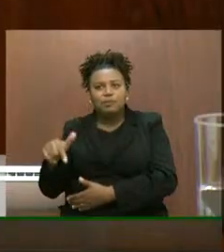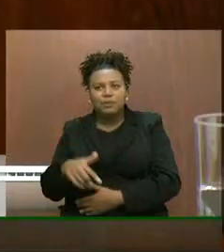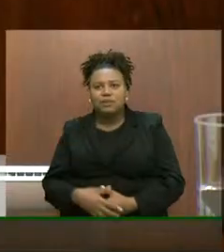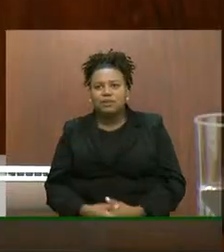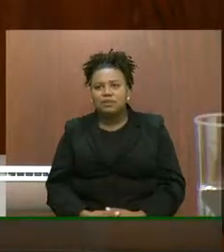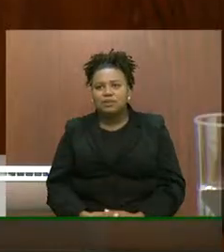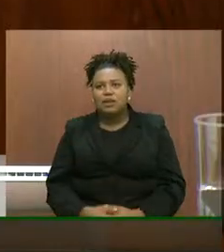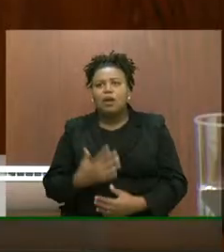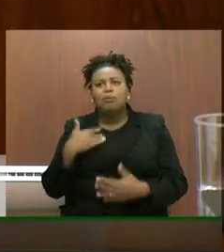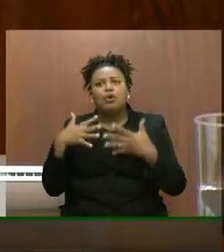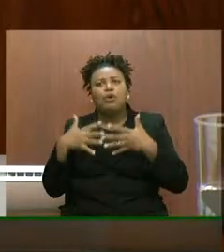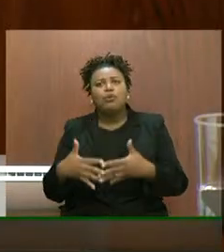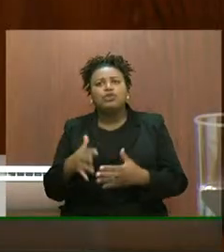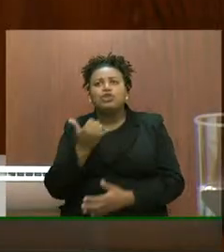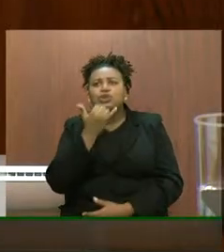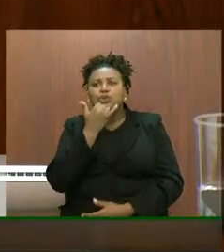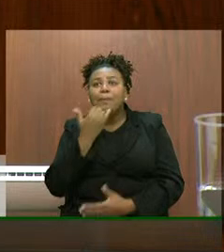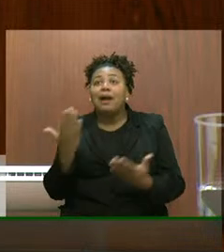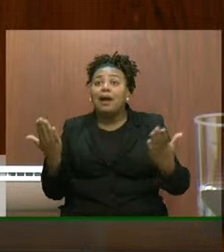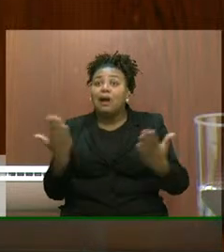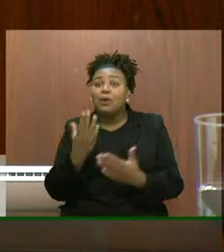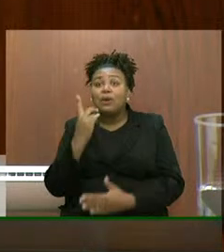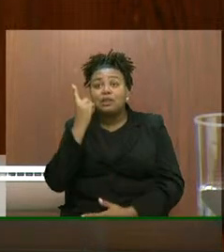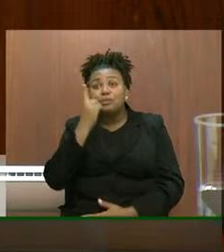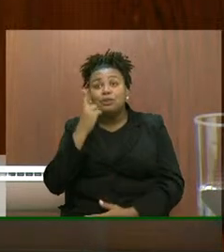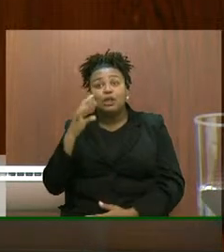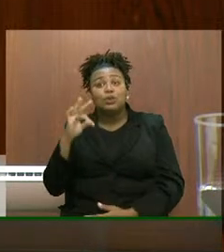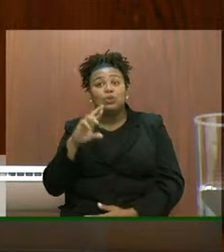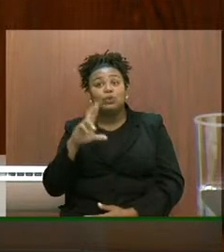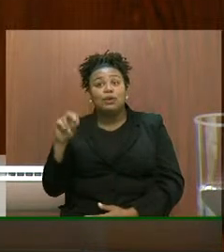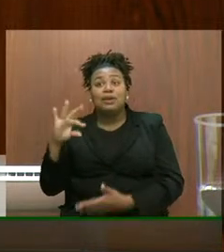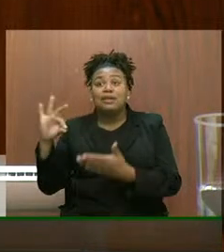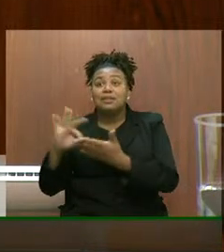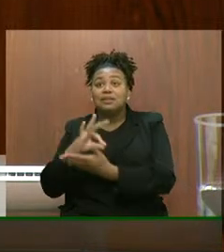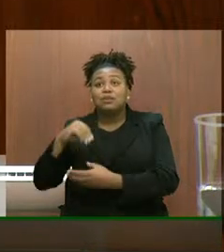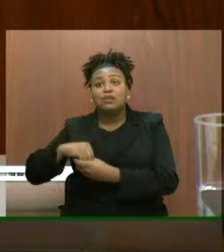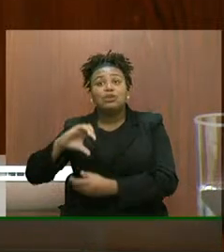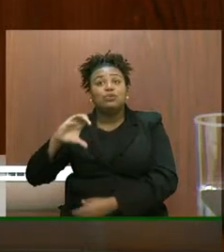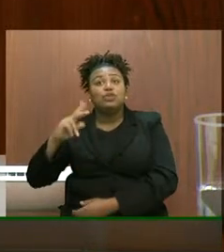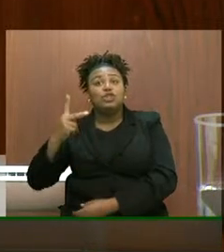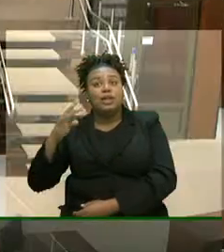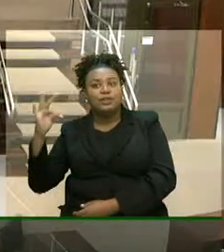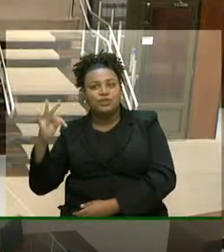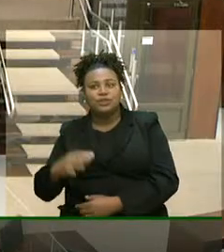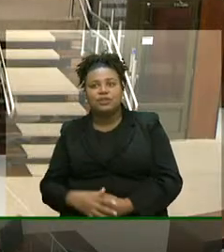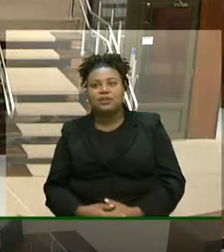Okay, eu me confundi aqui, desculpa, presidente. Deputado Sérgio Turra é o próximo inscrito, está inscrito pelo chat.